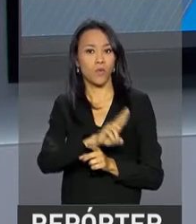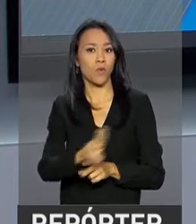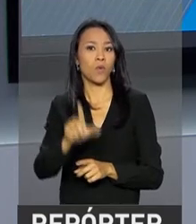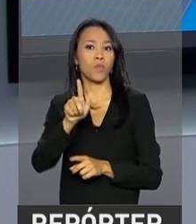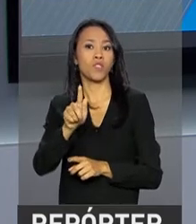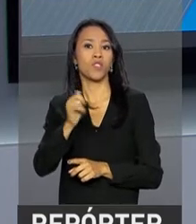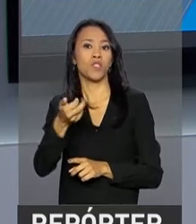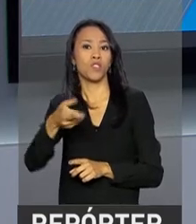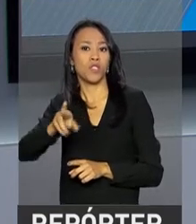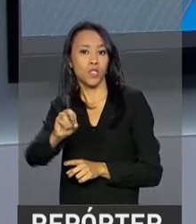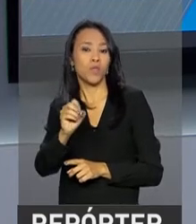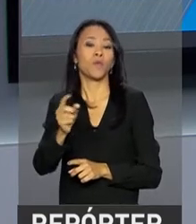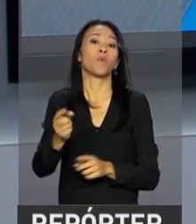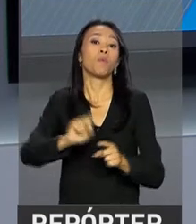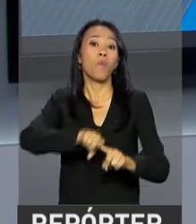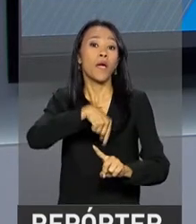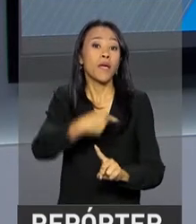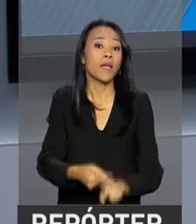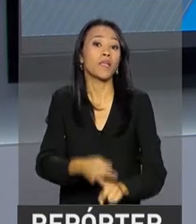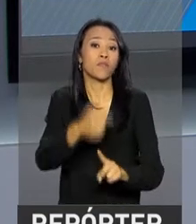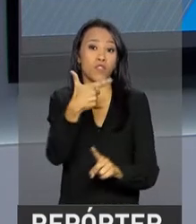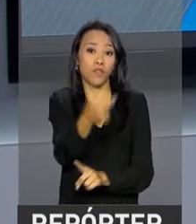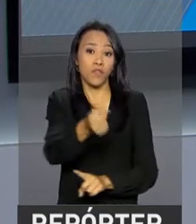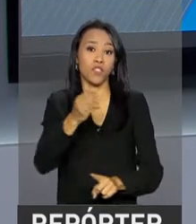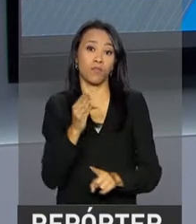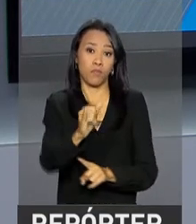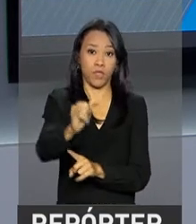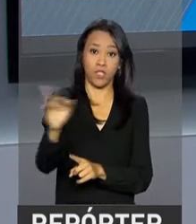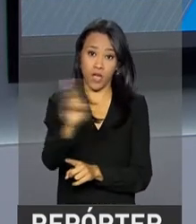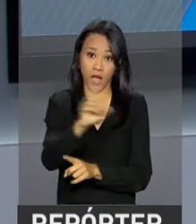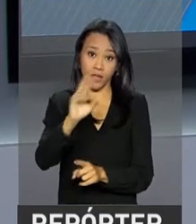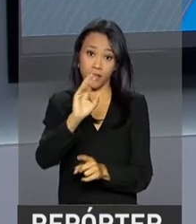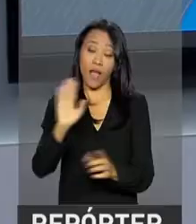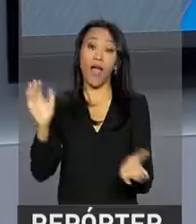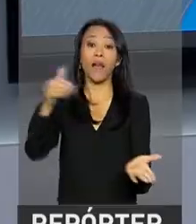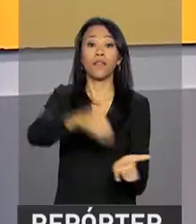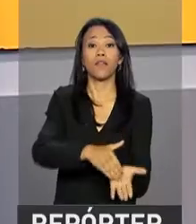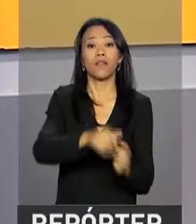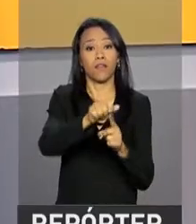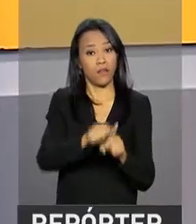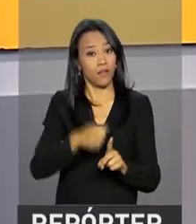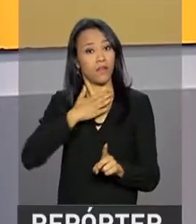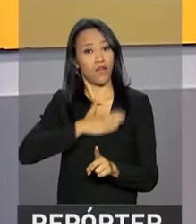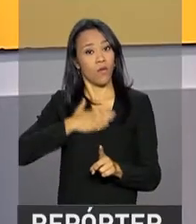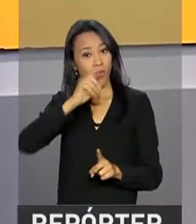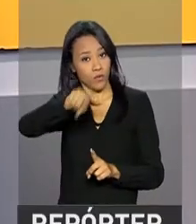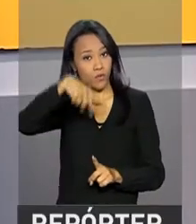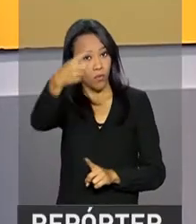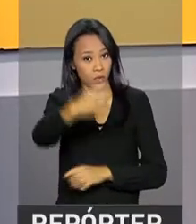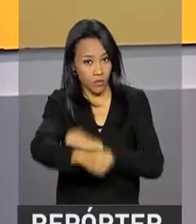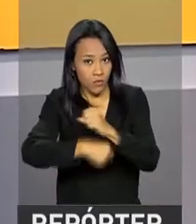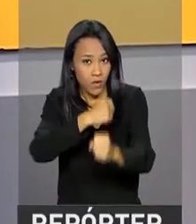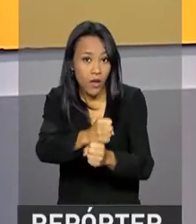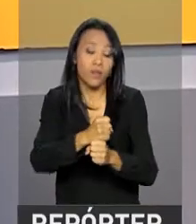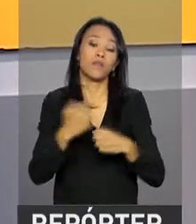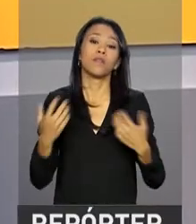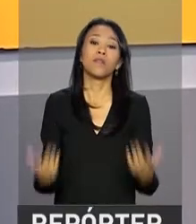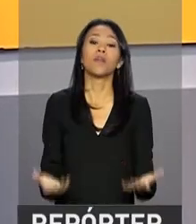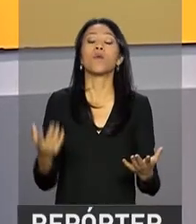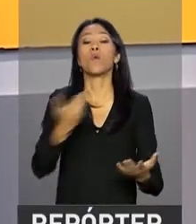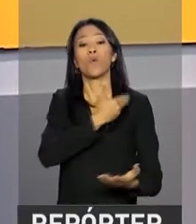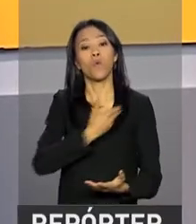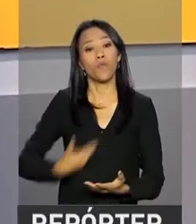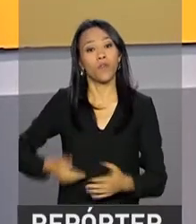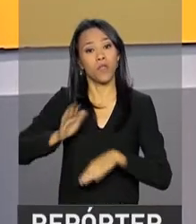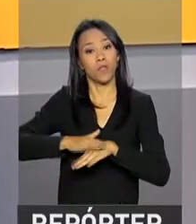20 bilhões de reais em novos financiamentos até agosto do ano que vem de acordo com o governo o acesso ao